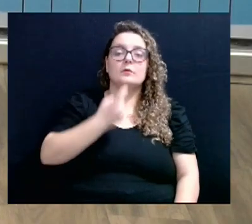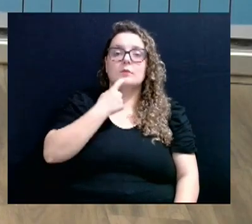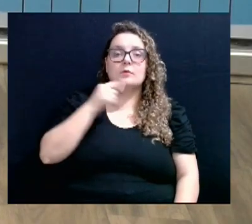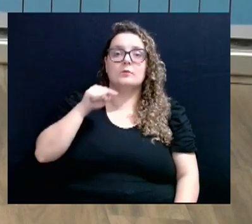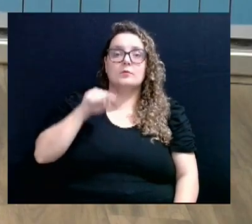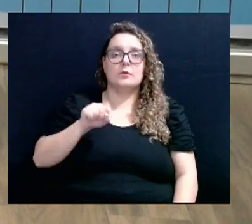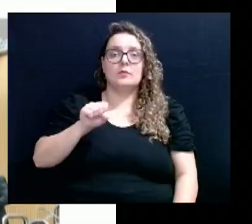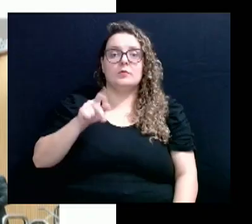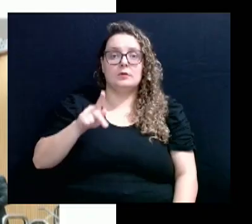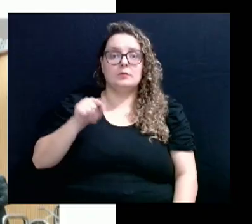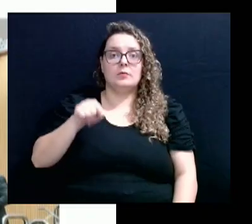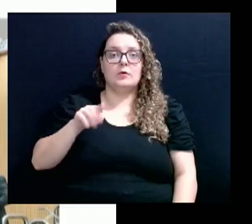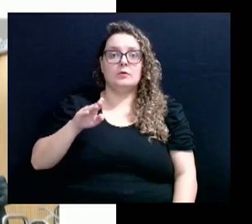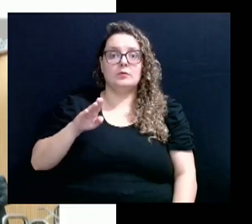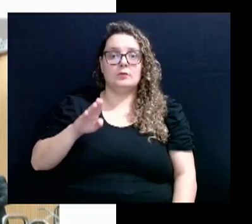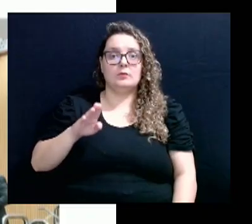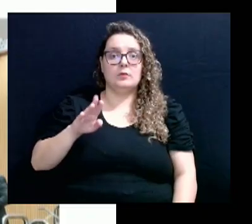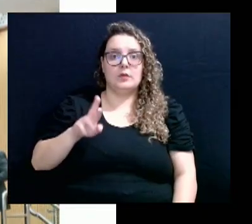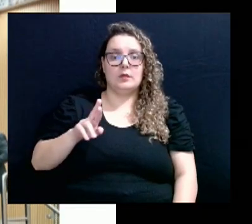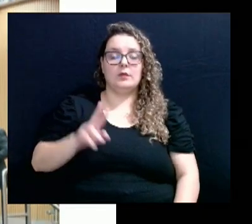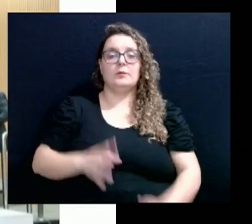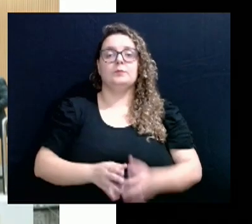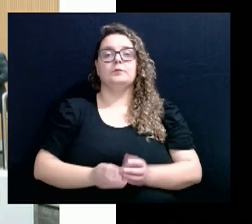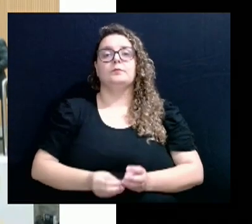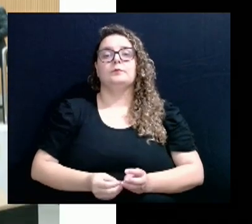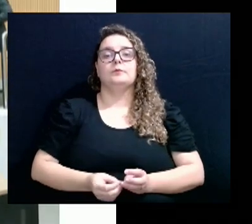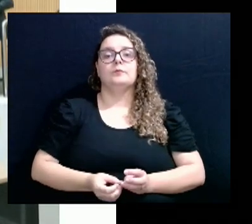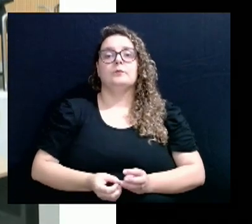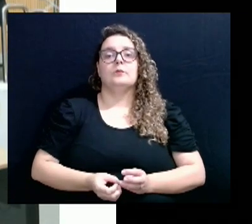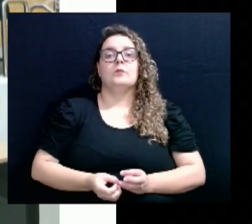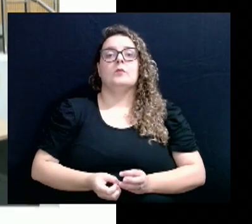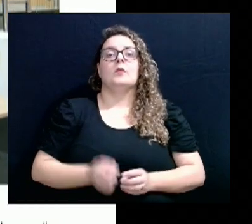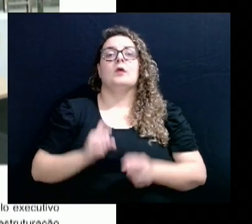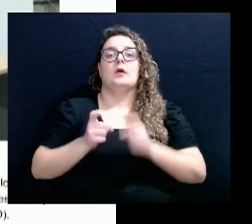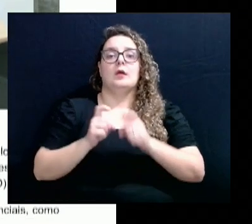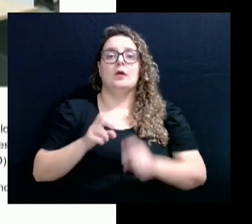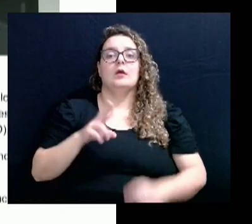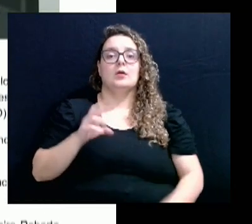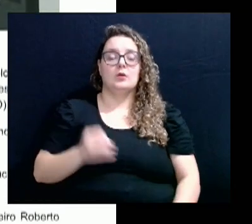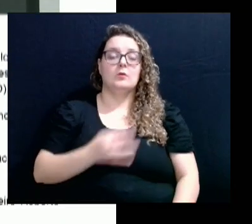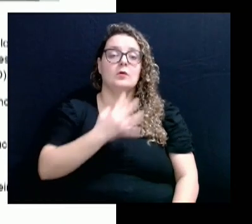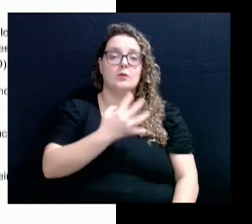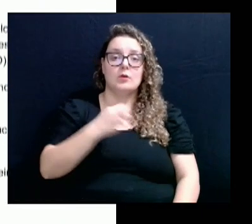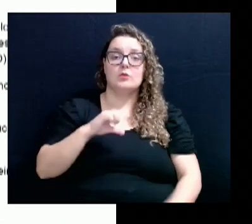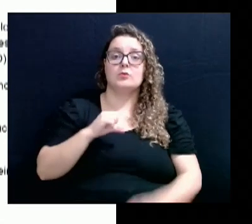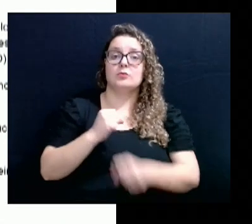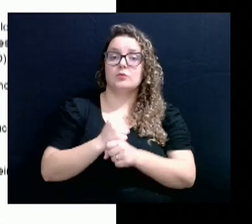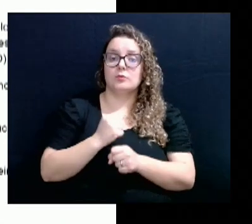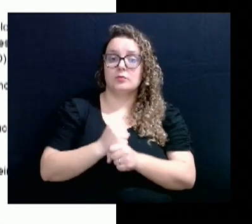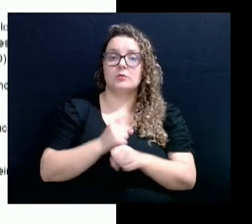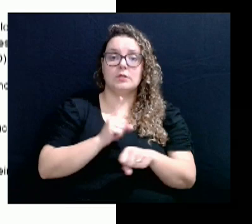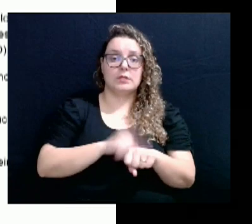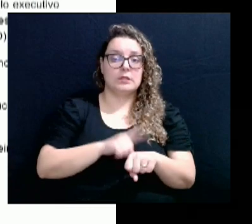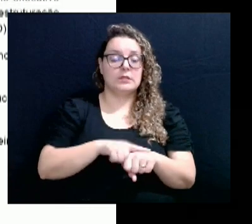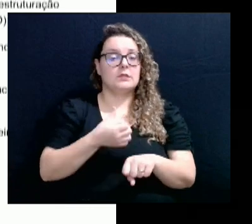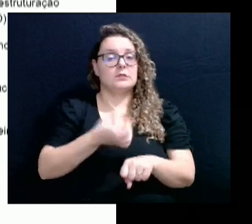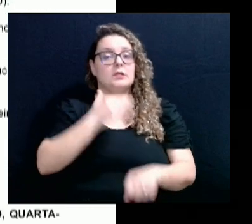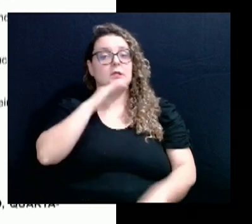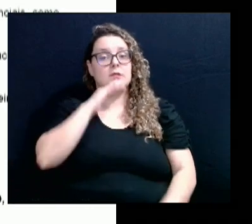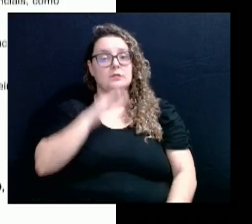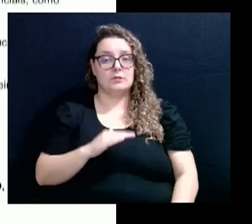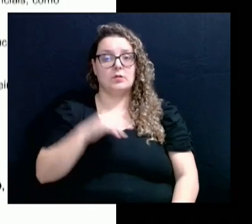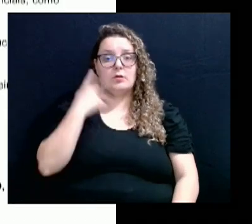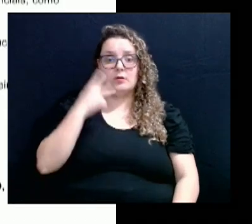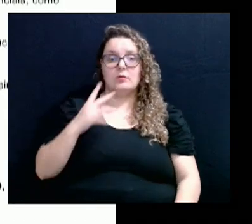campinas.sp.leg.br, porque hoje é dia de reunião ordinária, a 49ª do ano. A partir das 6 horas da tarde, os vereadores vão se